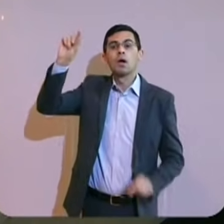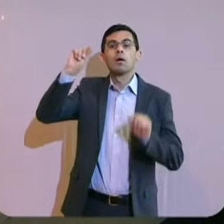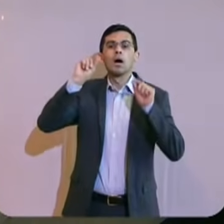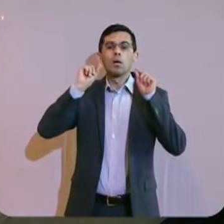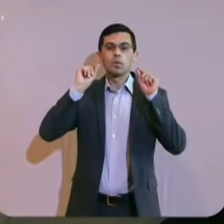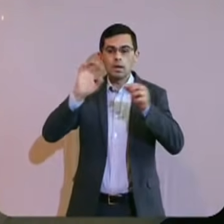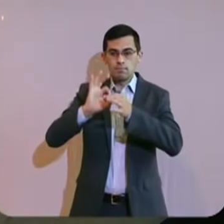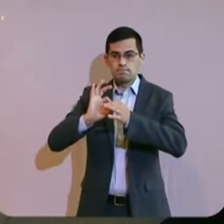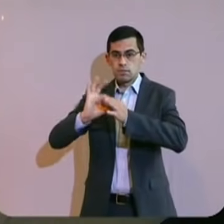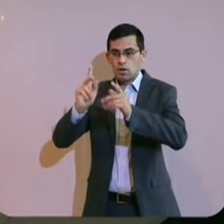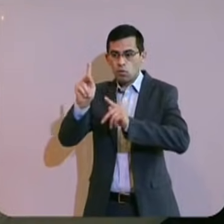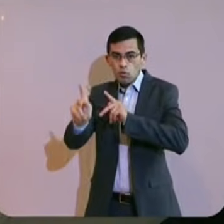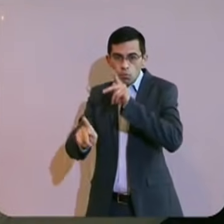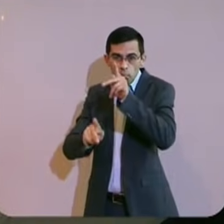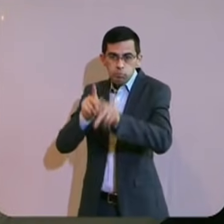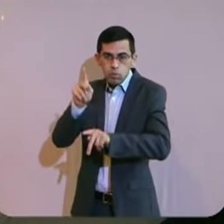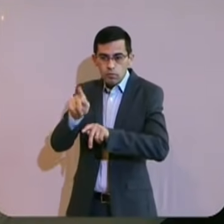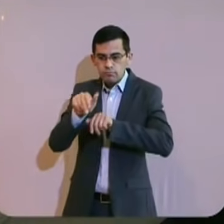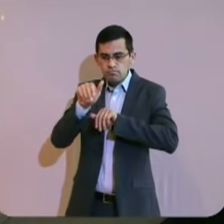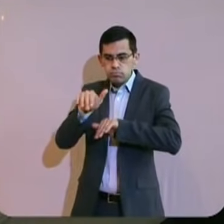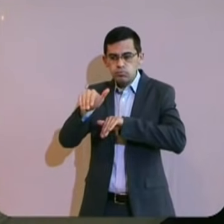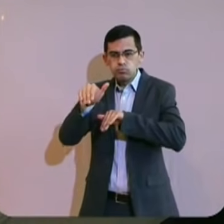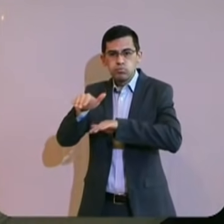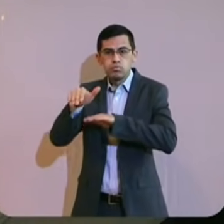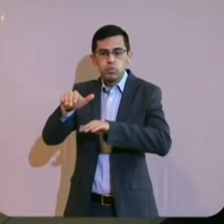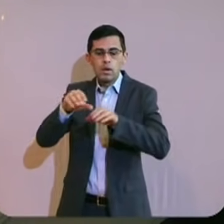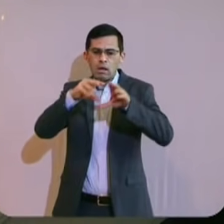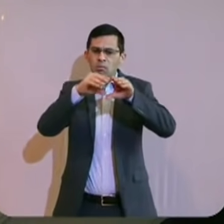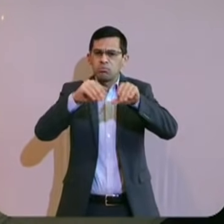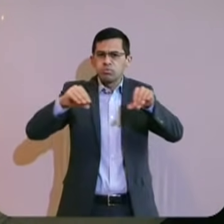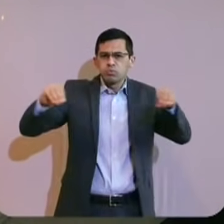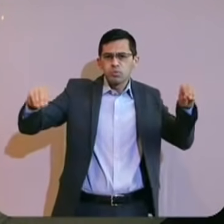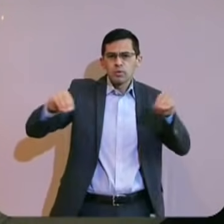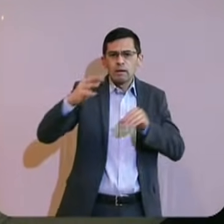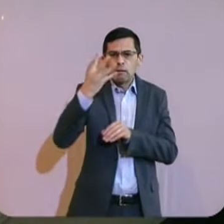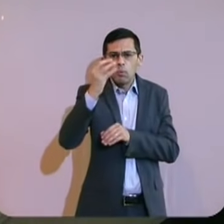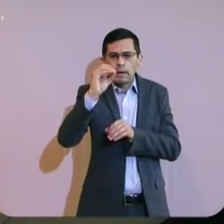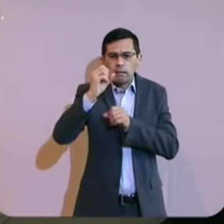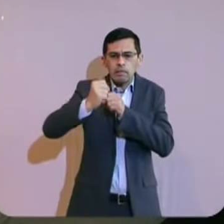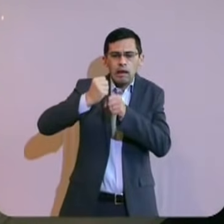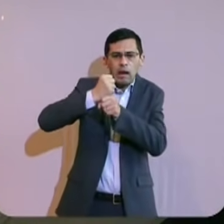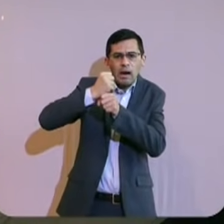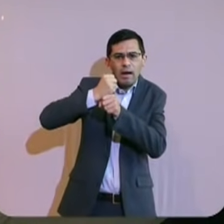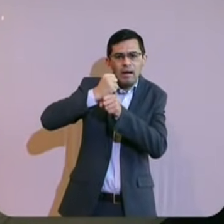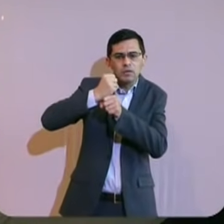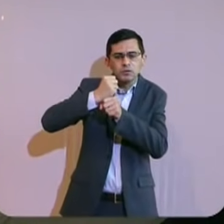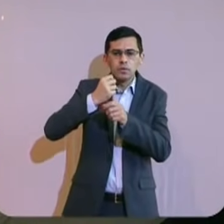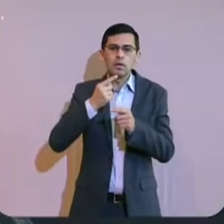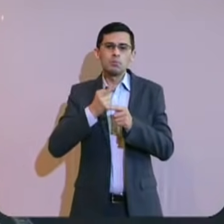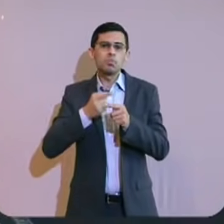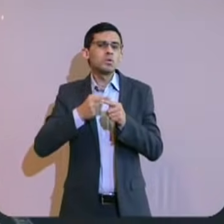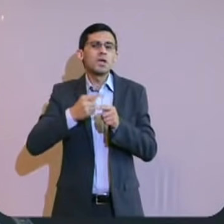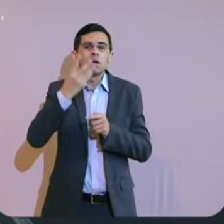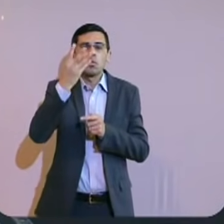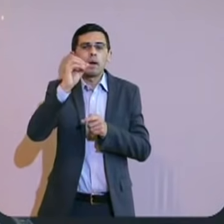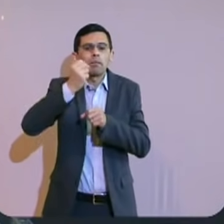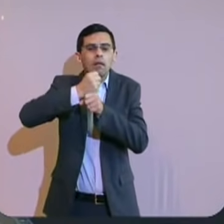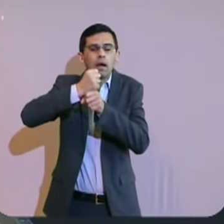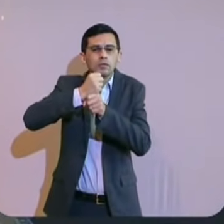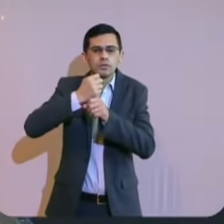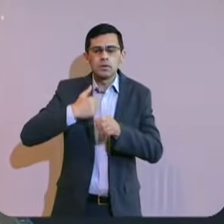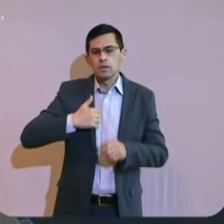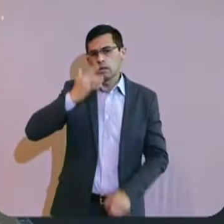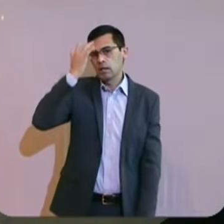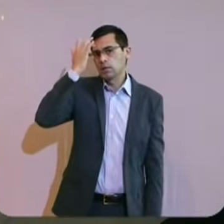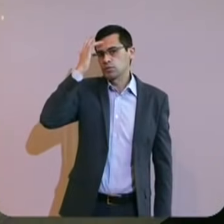permitir que o povo caminhasse por aquele deserto 40 anos. Por que 40 anos? Eu